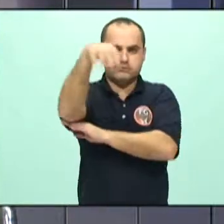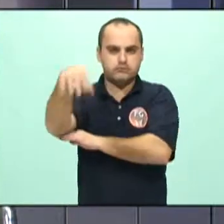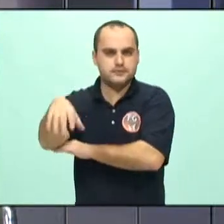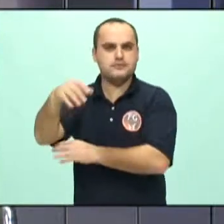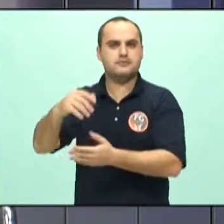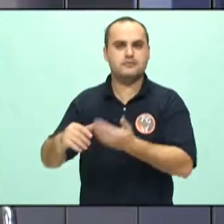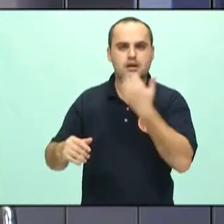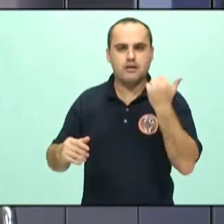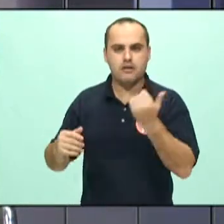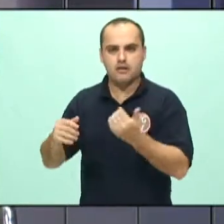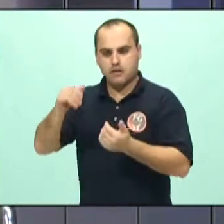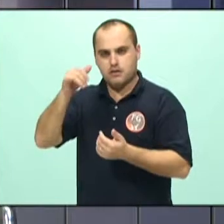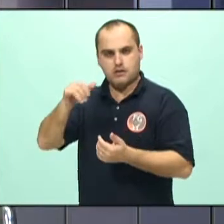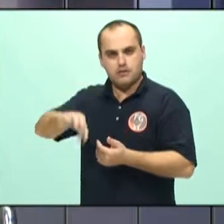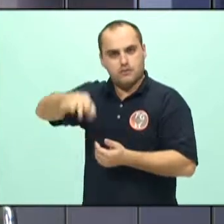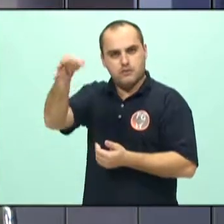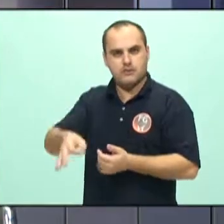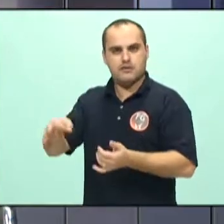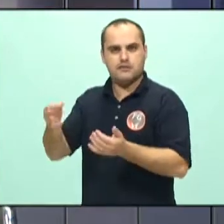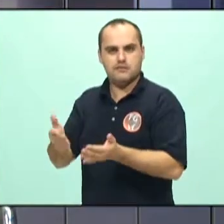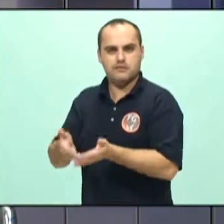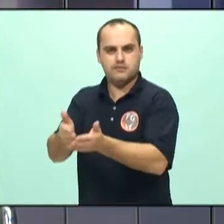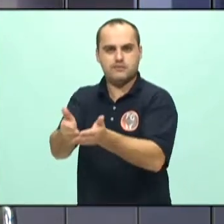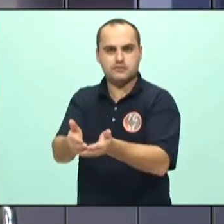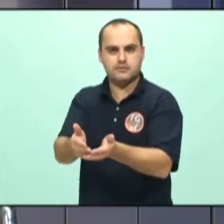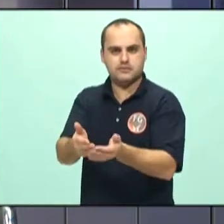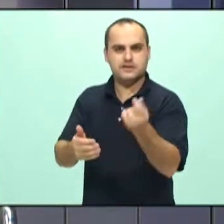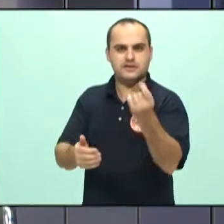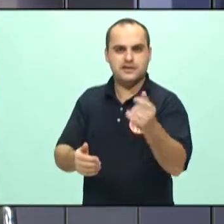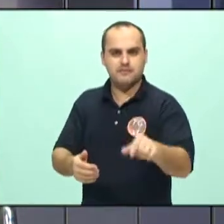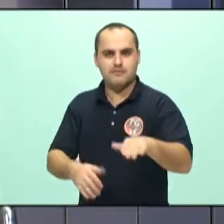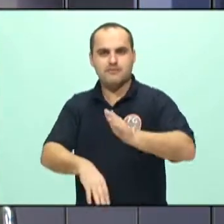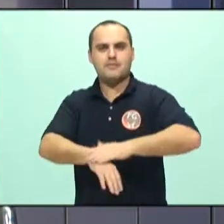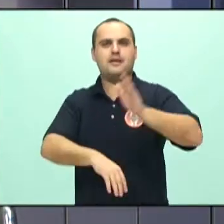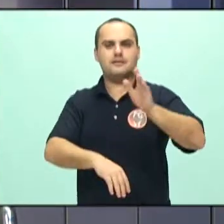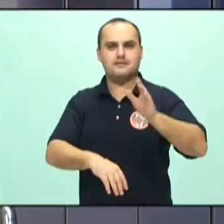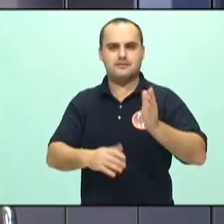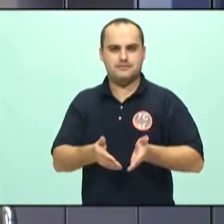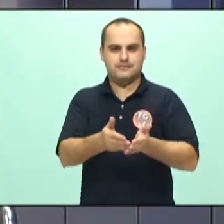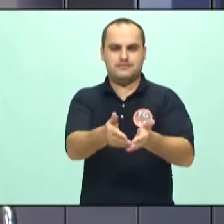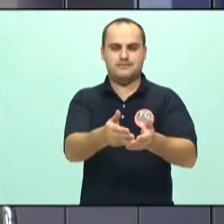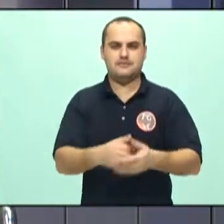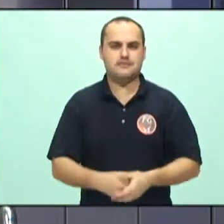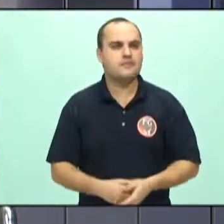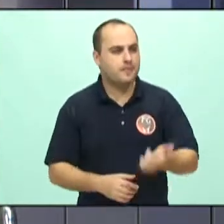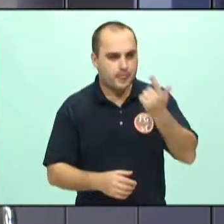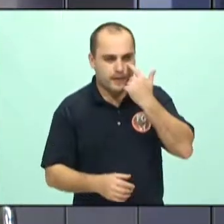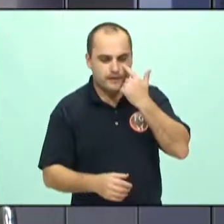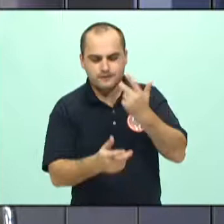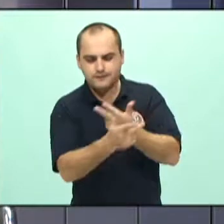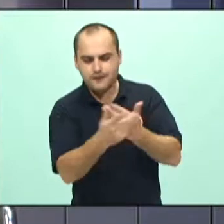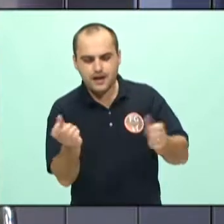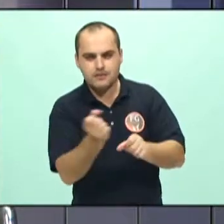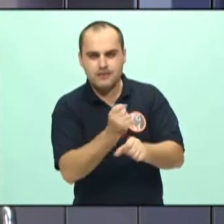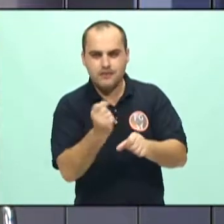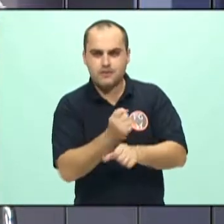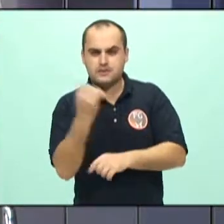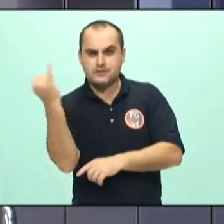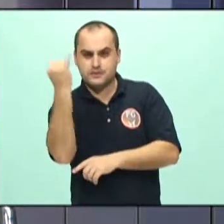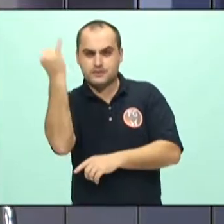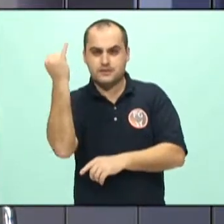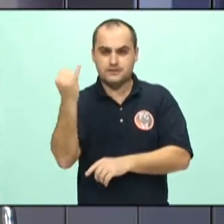eficiência do nosso porto, vai aumentar a arrecadação do município, então eu digo que é uma obra que se paga. Eu vejo muitas obras hoje sendo realizadas no município, obras importantes, mas